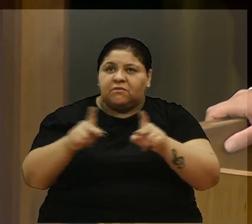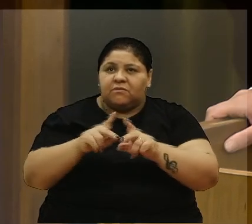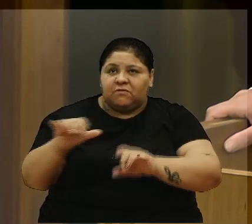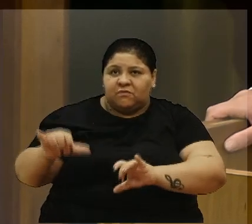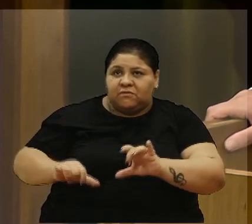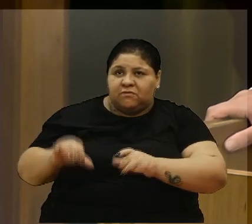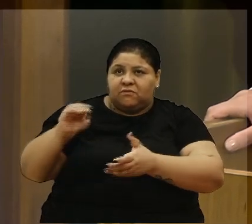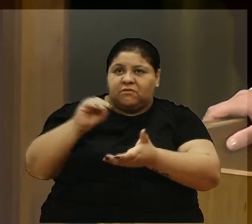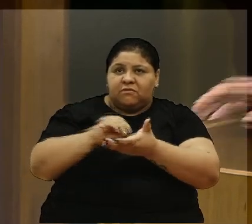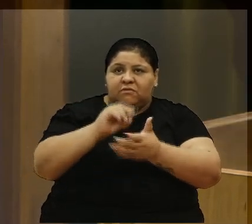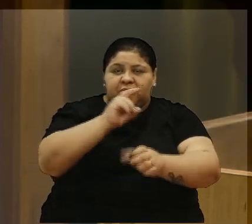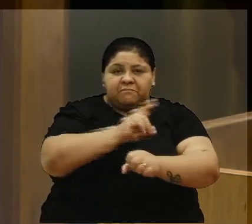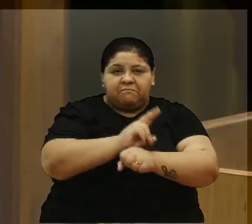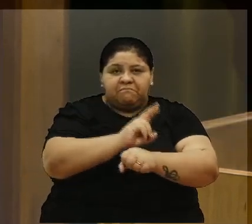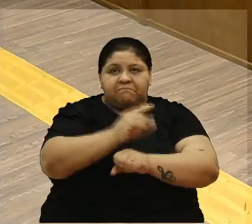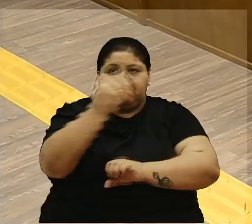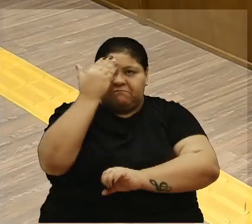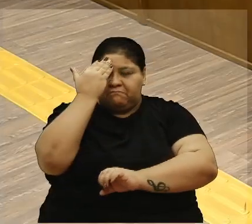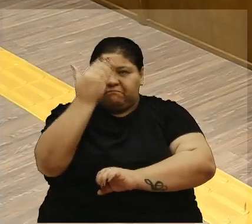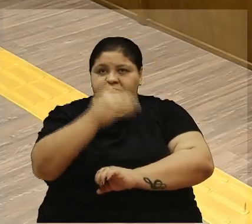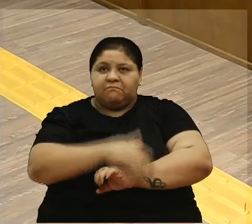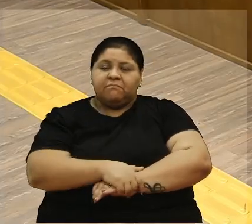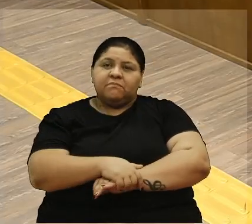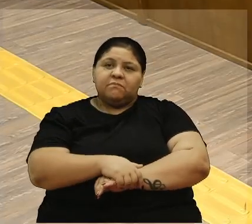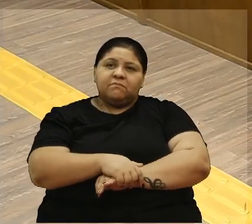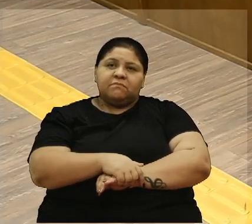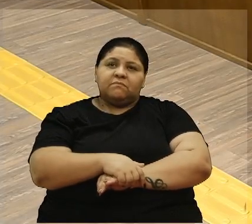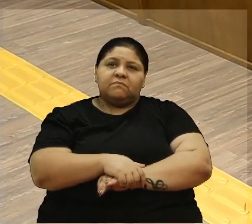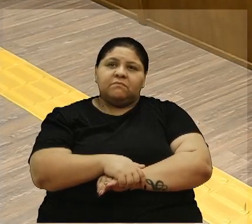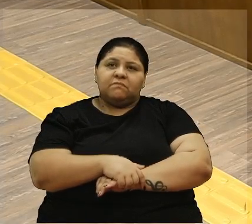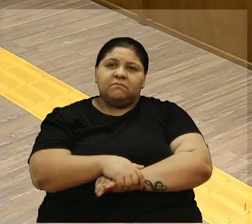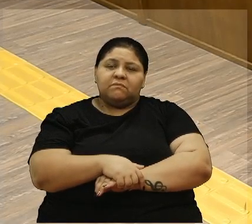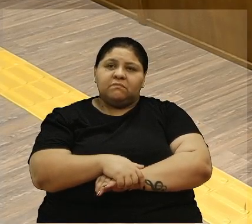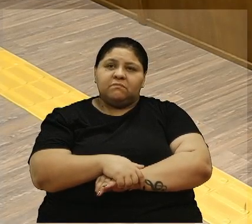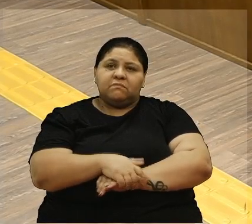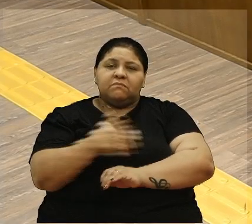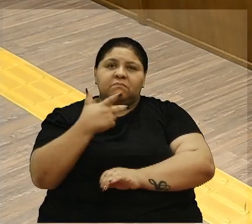falta de vagas. Muito obrigada. Obrigado, vereadora Estela. Em declaração de líder da